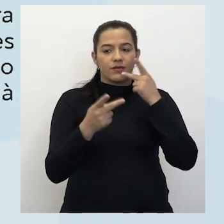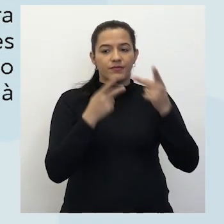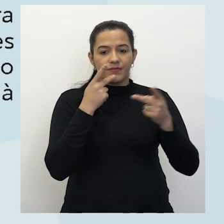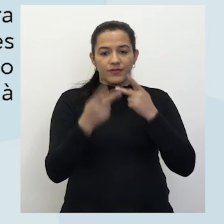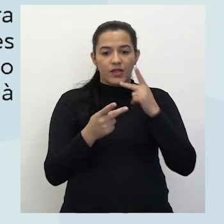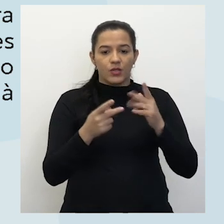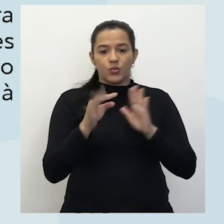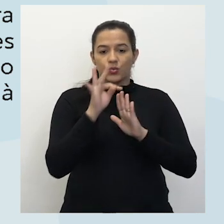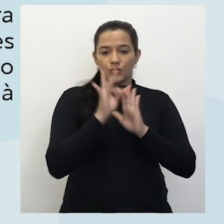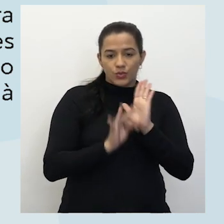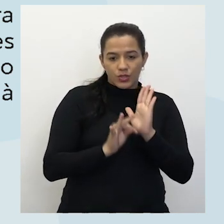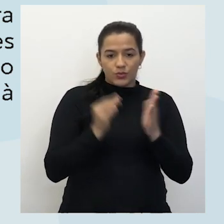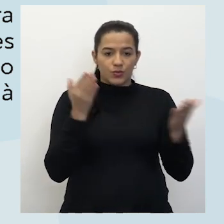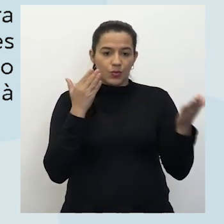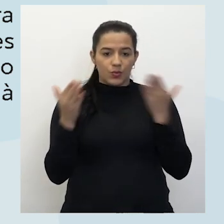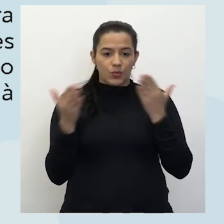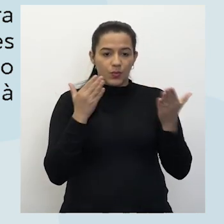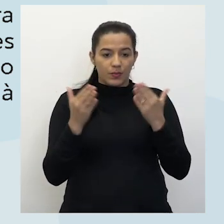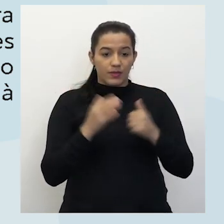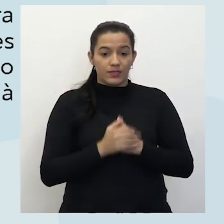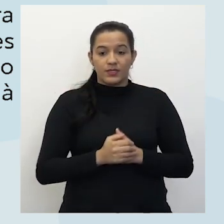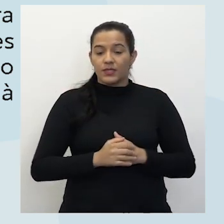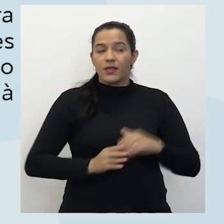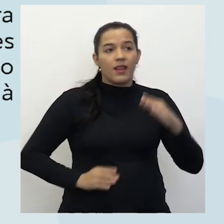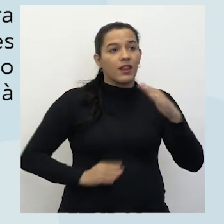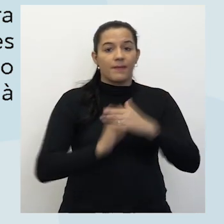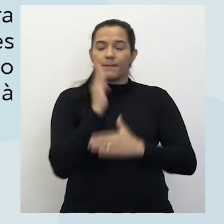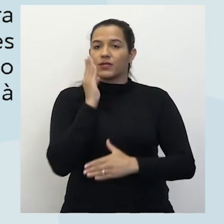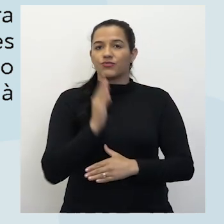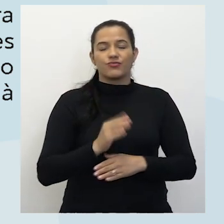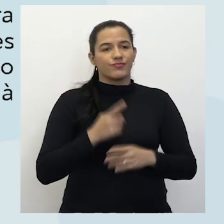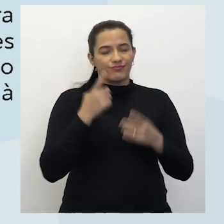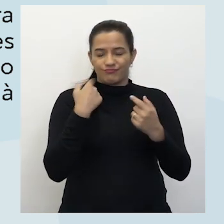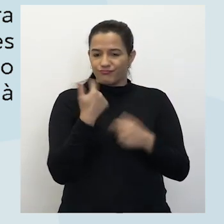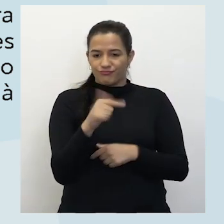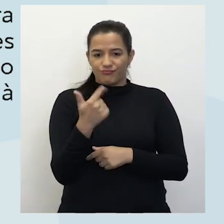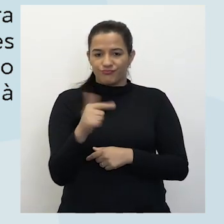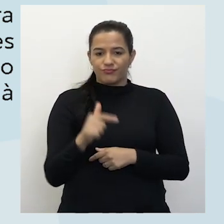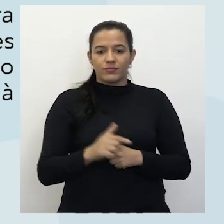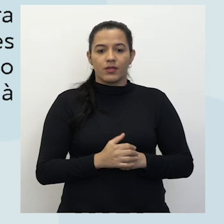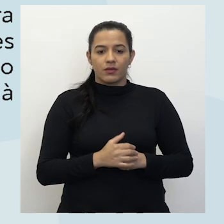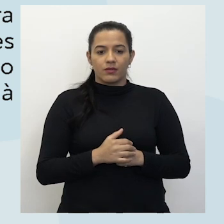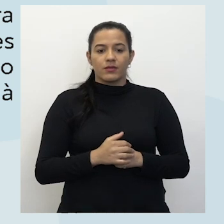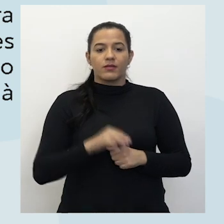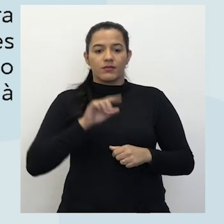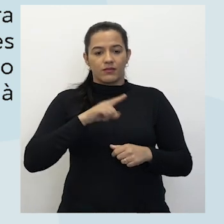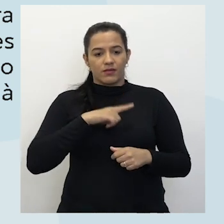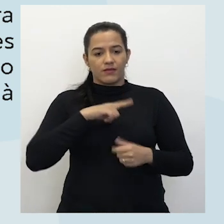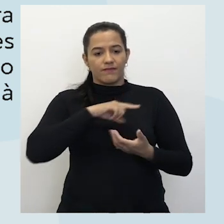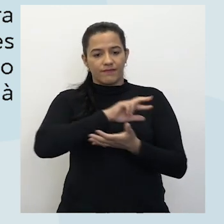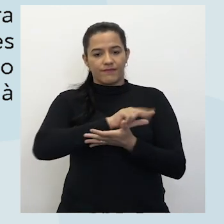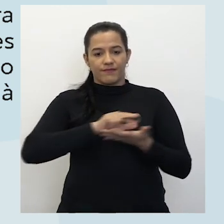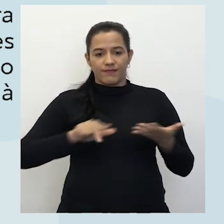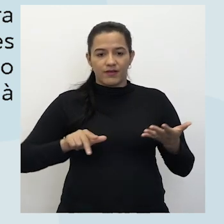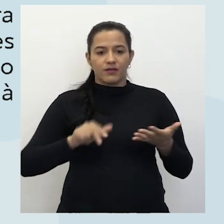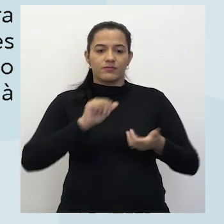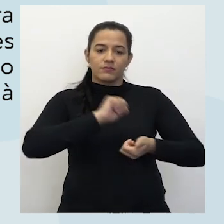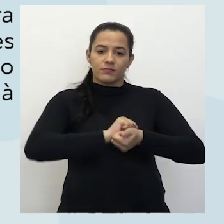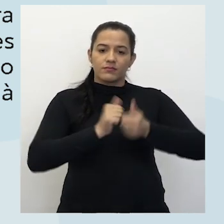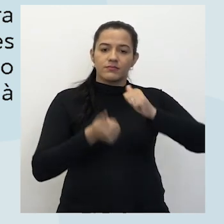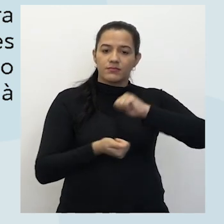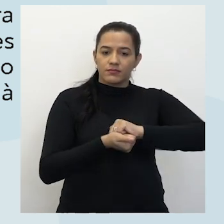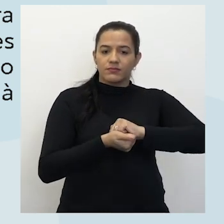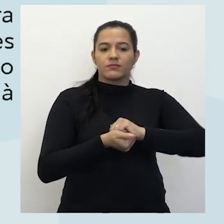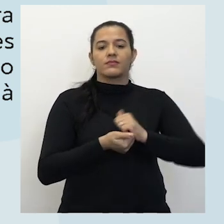textos comparados, não há limites para a criatividade. As diferentes versões são adaptações e variam conforme